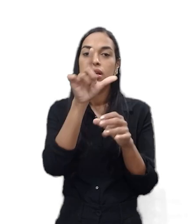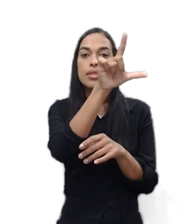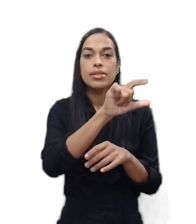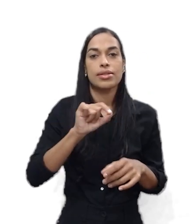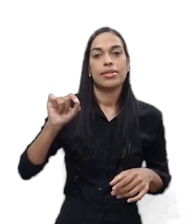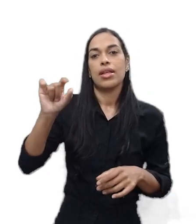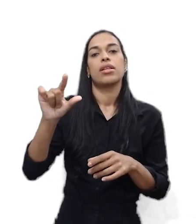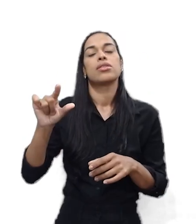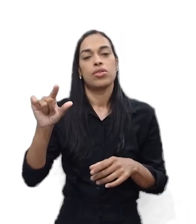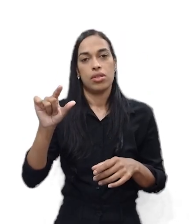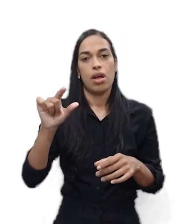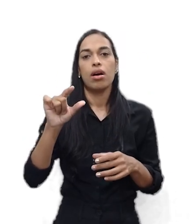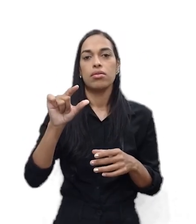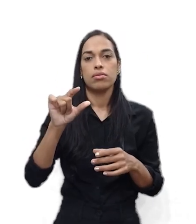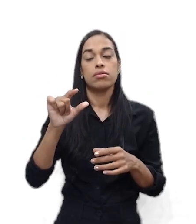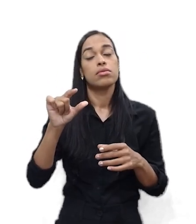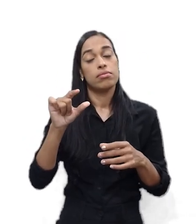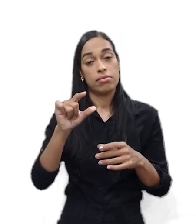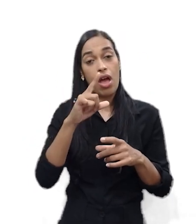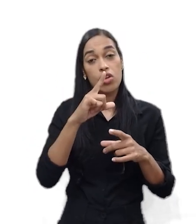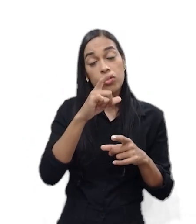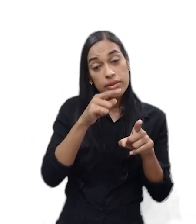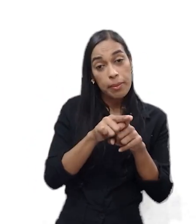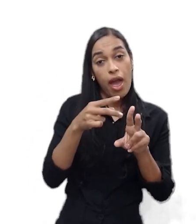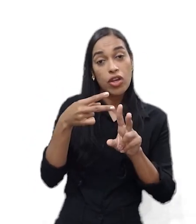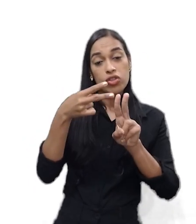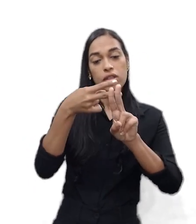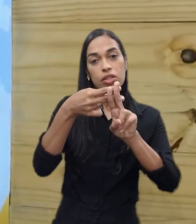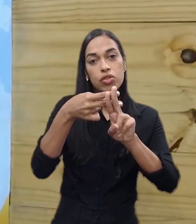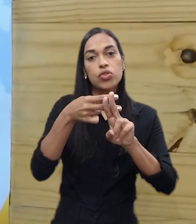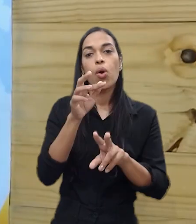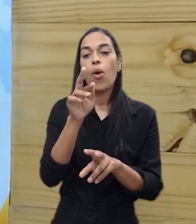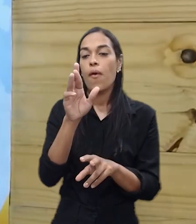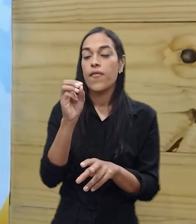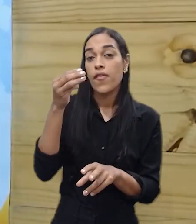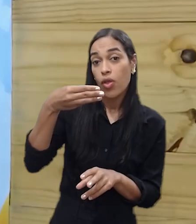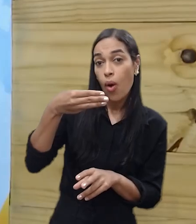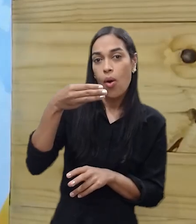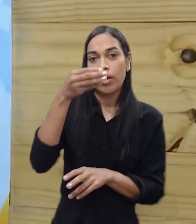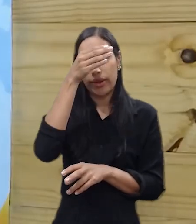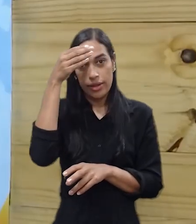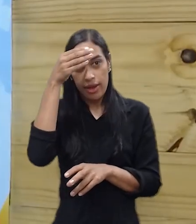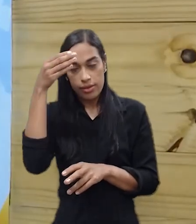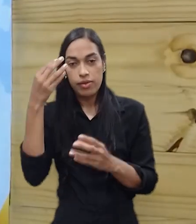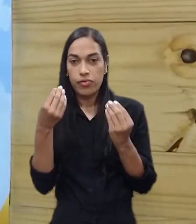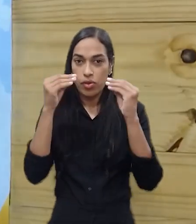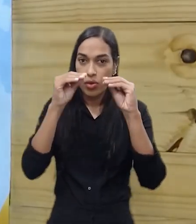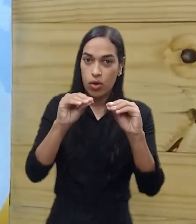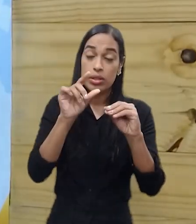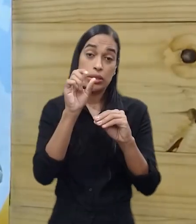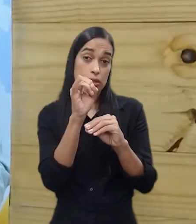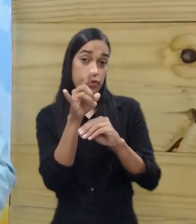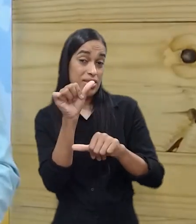select. Select asterisco from clientes. Se você quiser